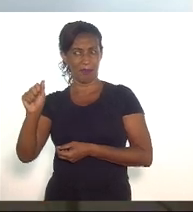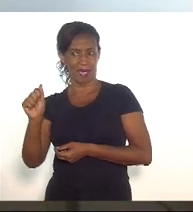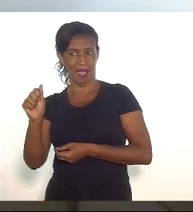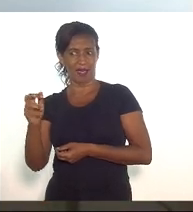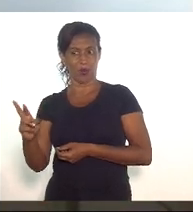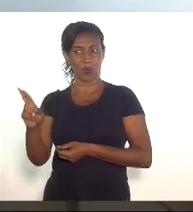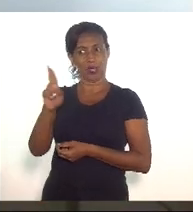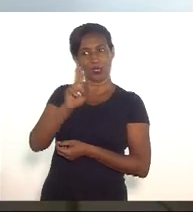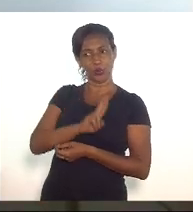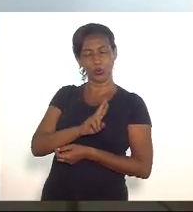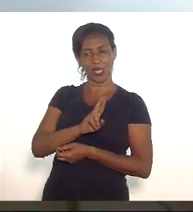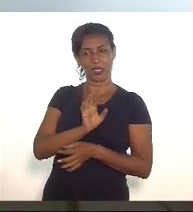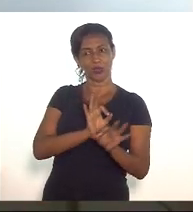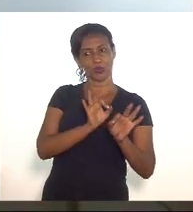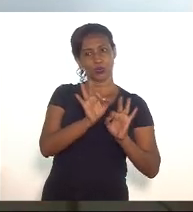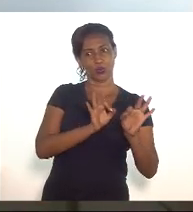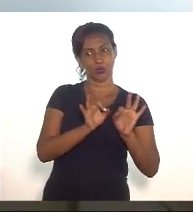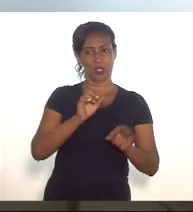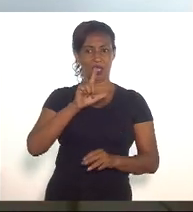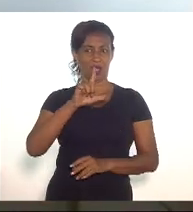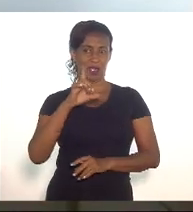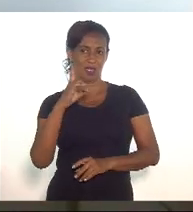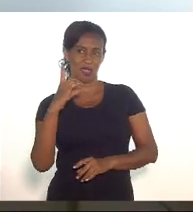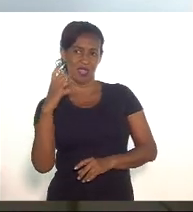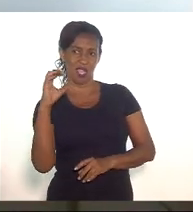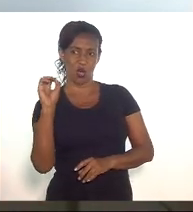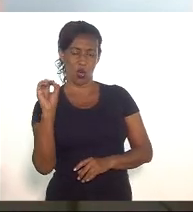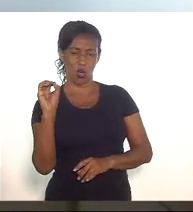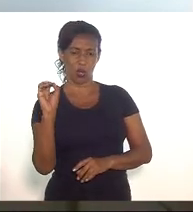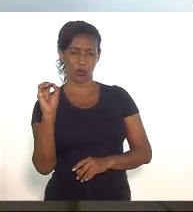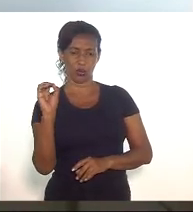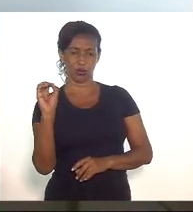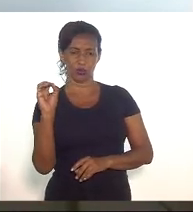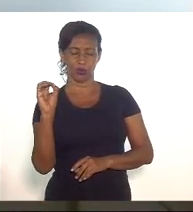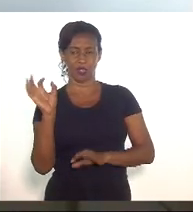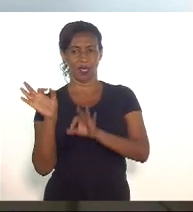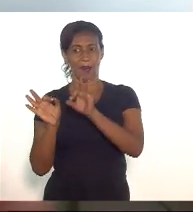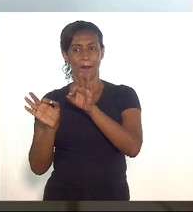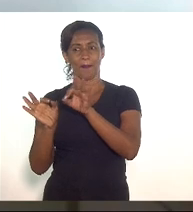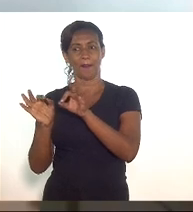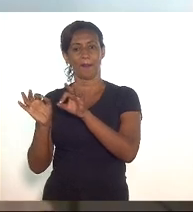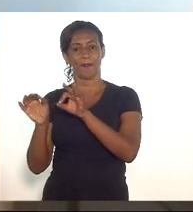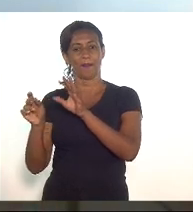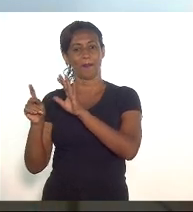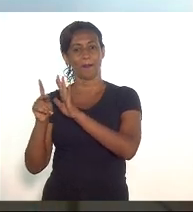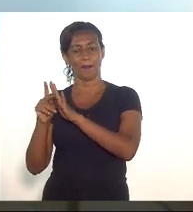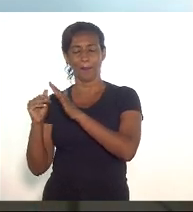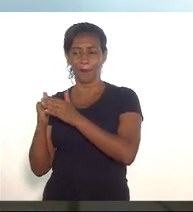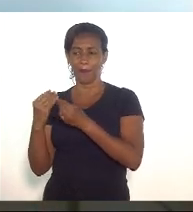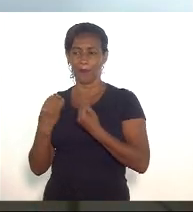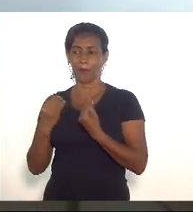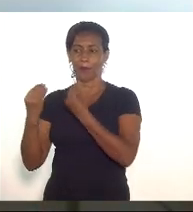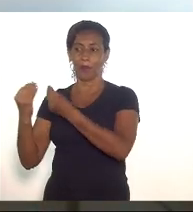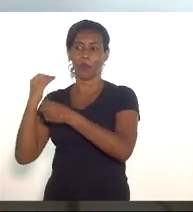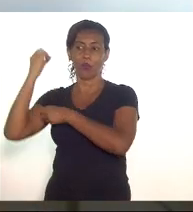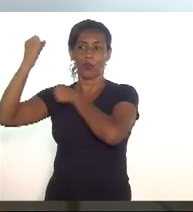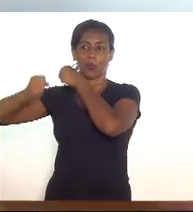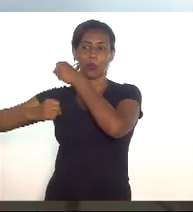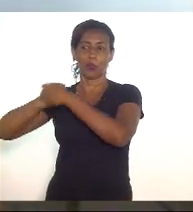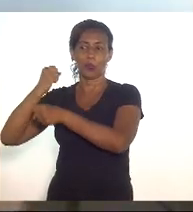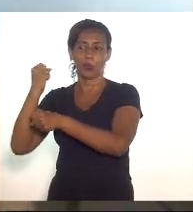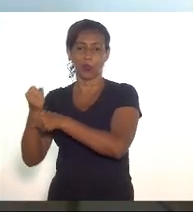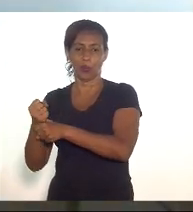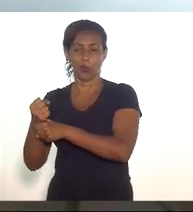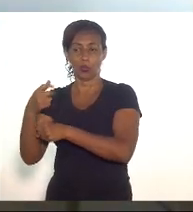plano. A LDO seria a programação projetada para o ano seguinte